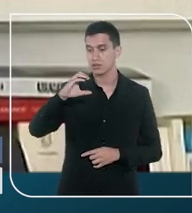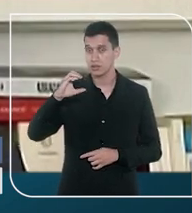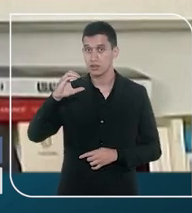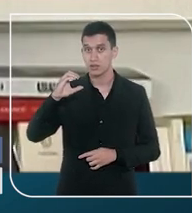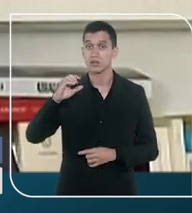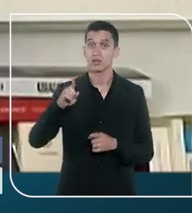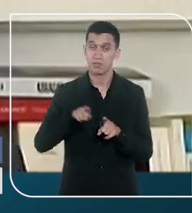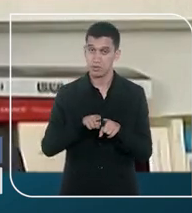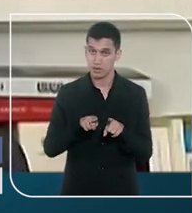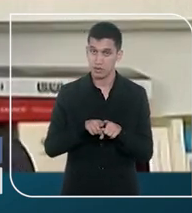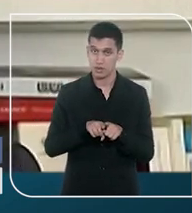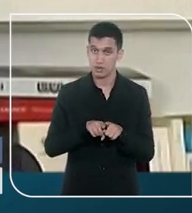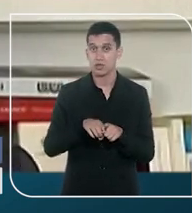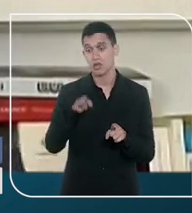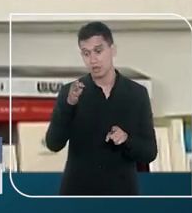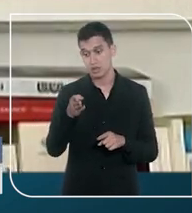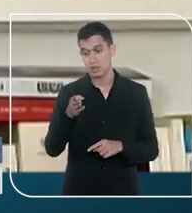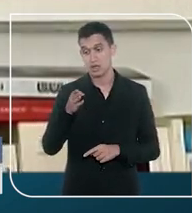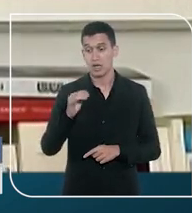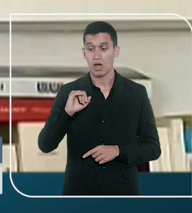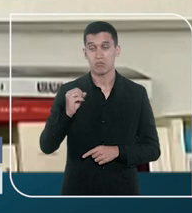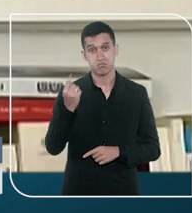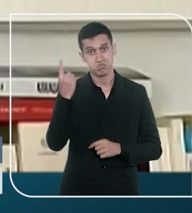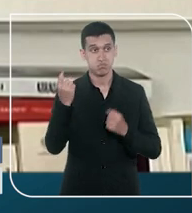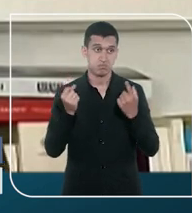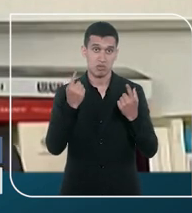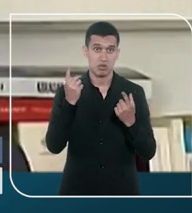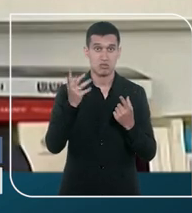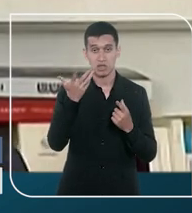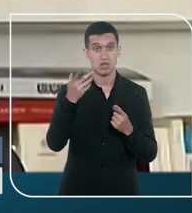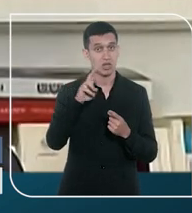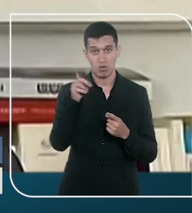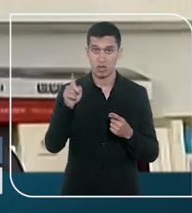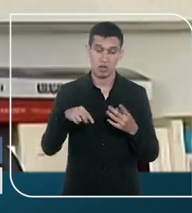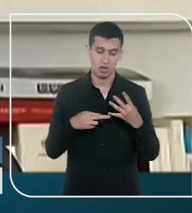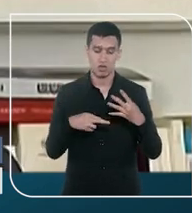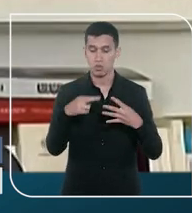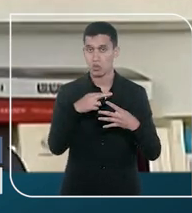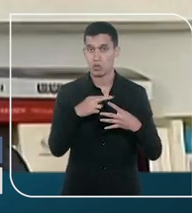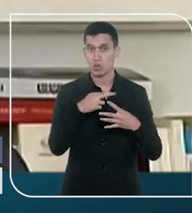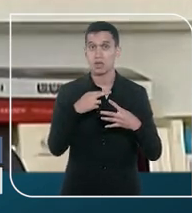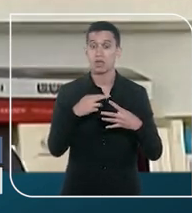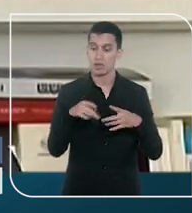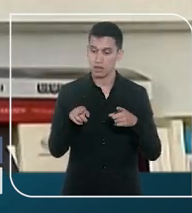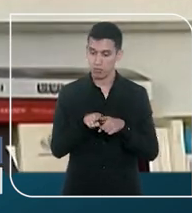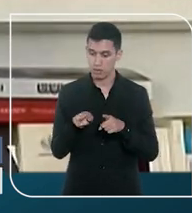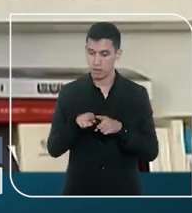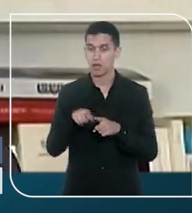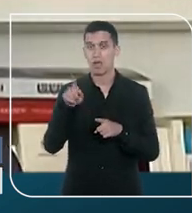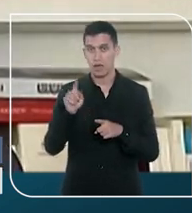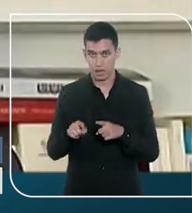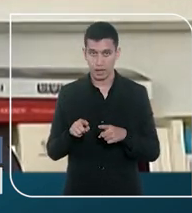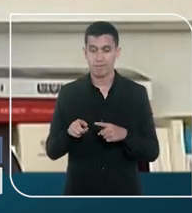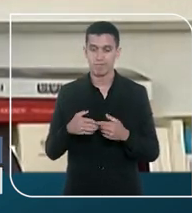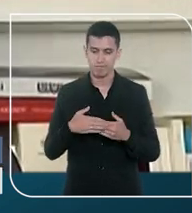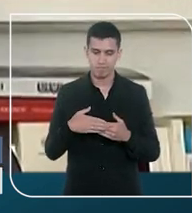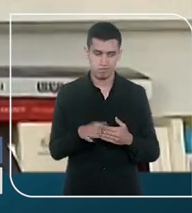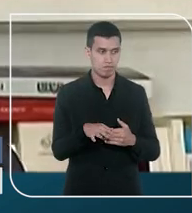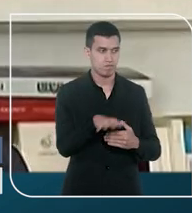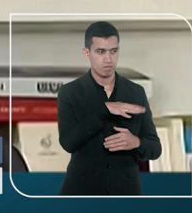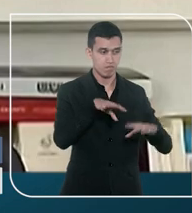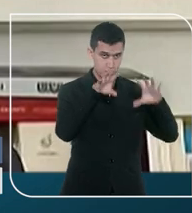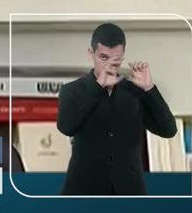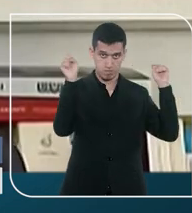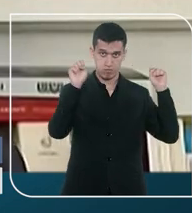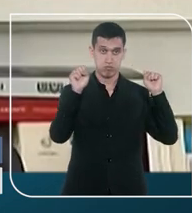competência, que também serve, só que é um incidente, não é um recurso, né? Também serve para uniformizar a jurisprudência interna dos tribunais.